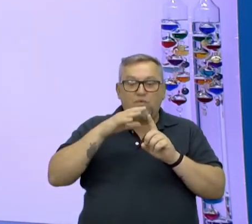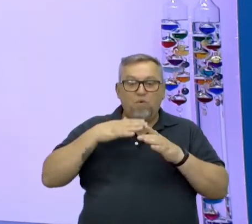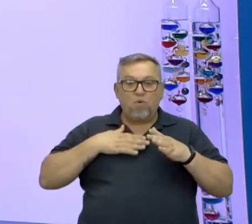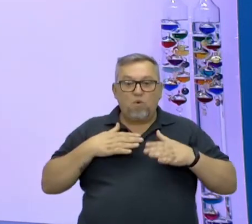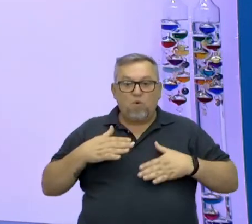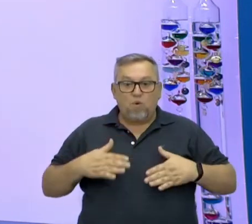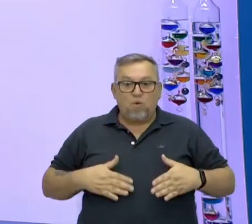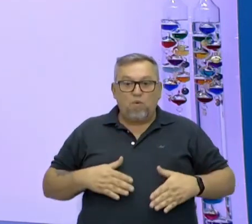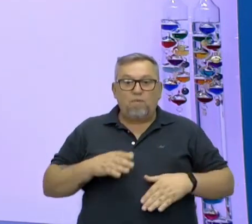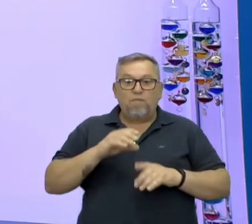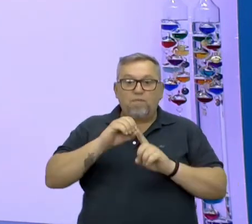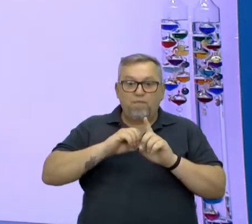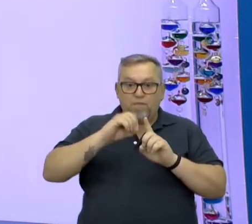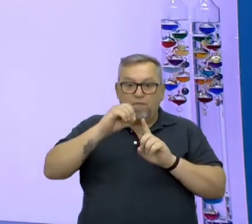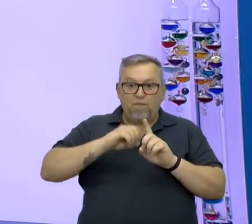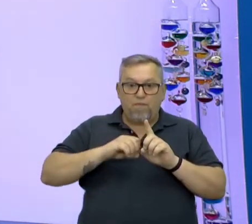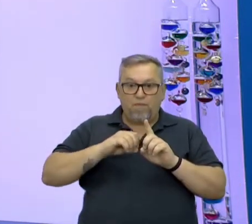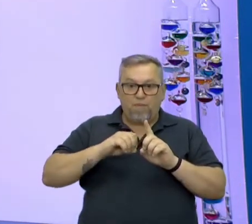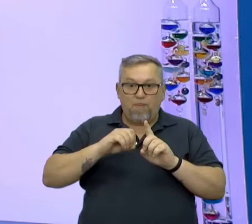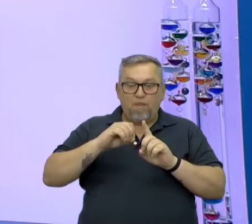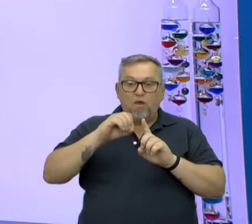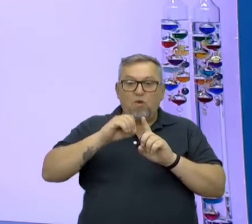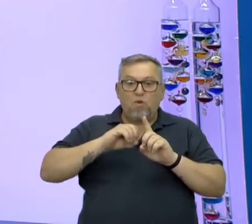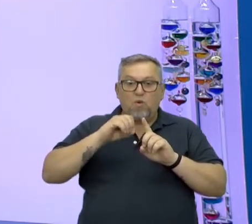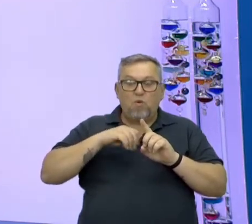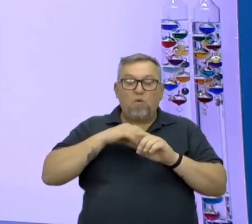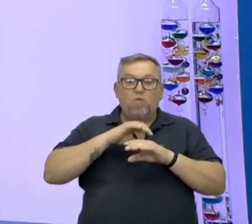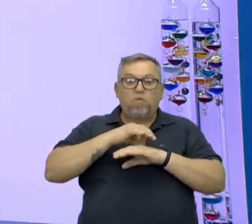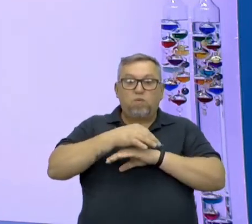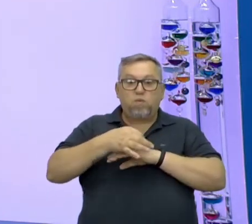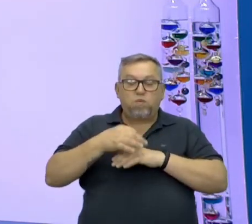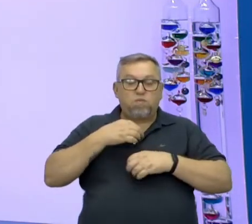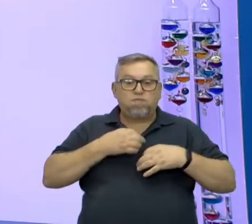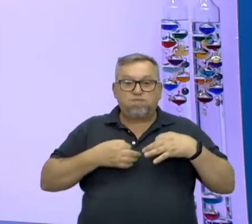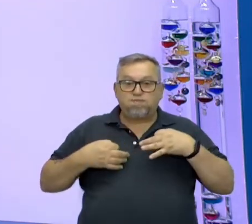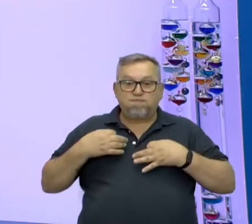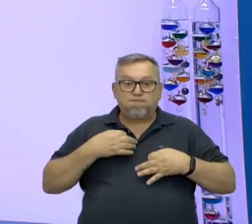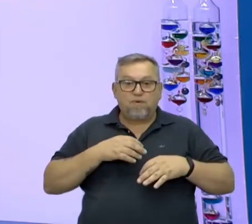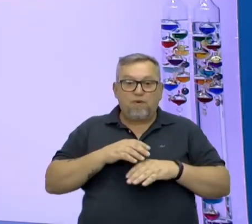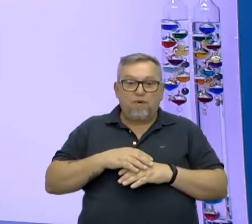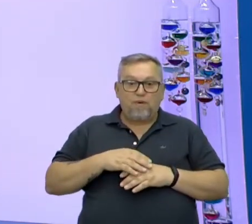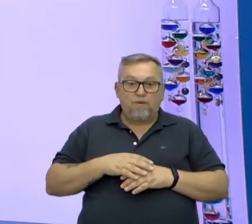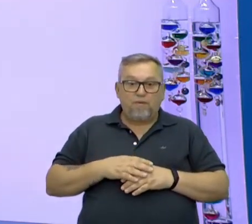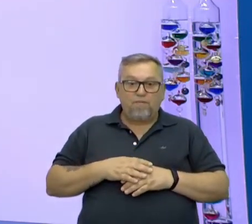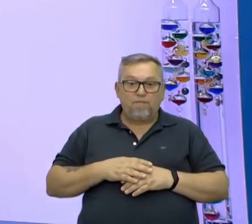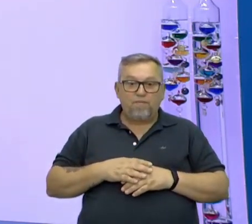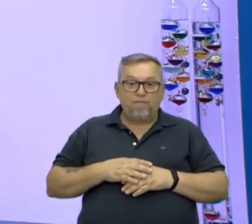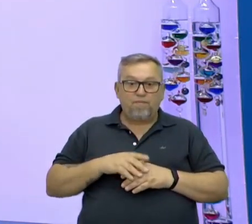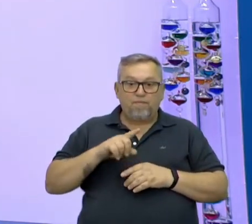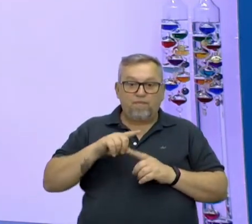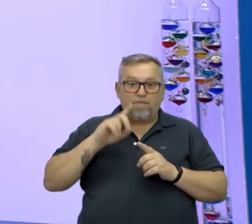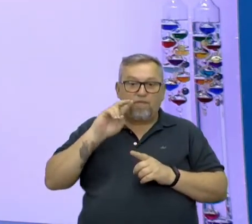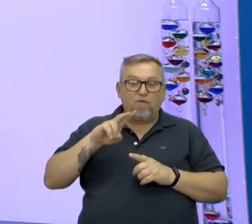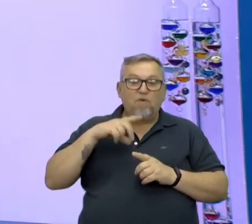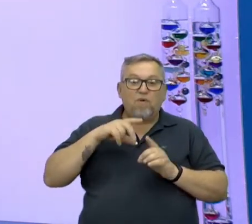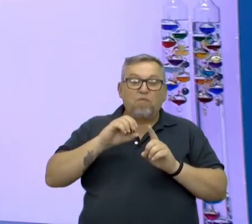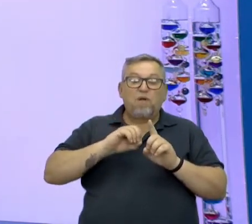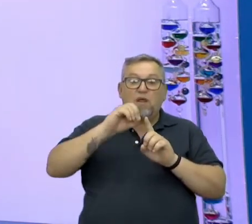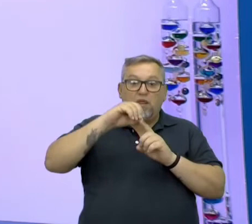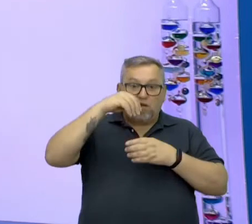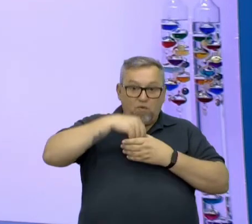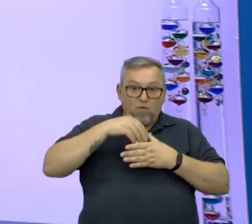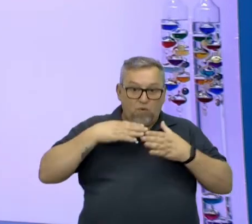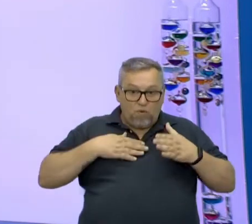humano? Temperatura, grau de agitação térmica das moléculas. Gibalina, não esquece isso aí. Quer dizer que você mede a energia interna